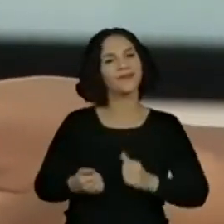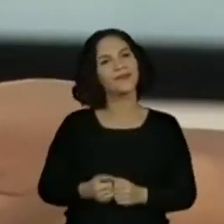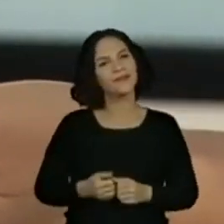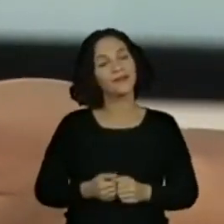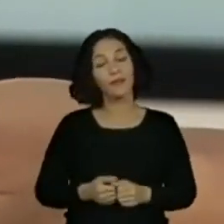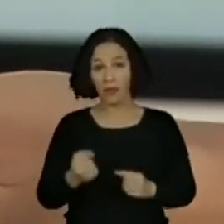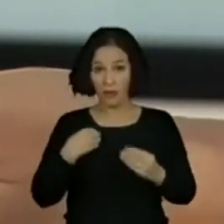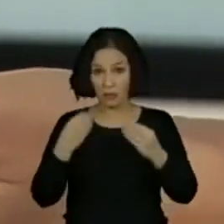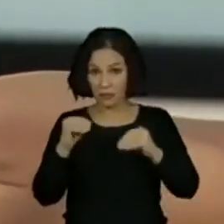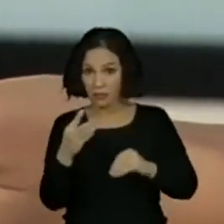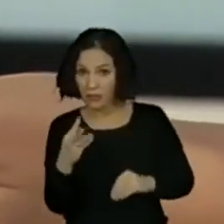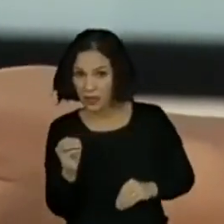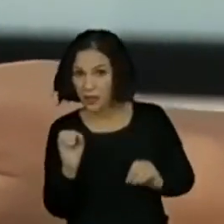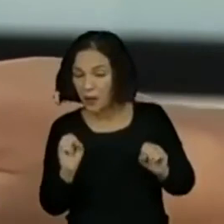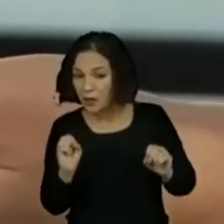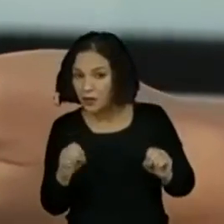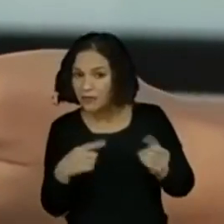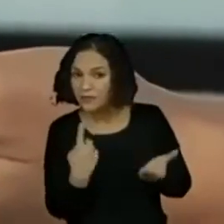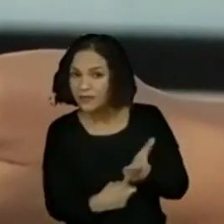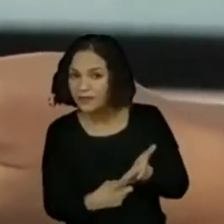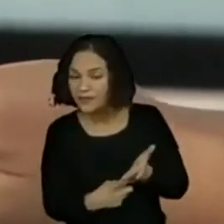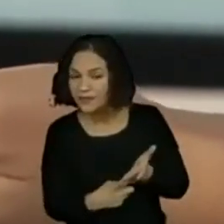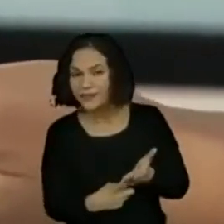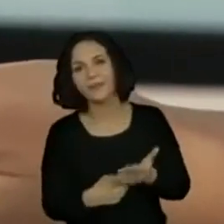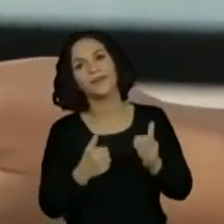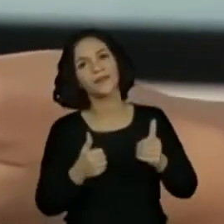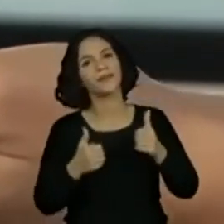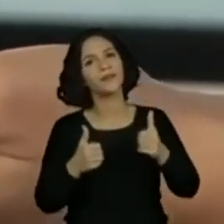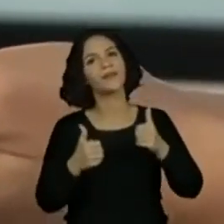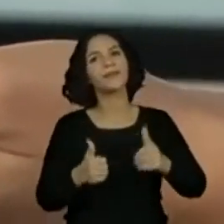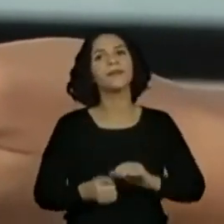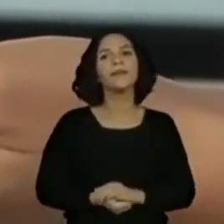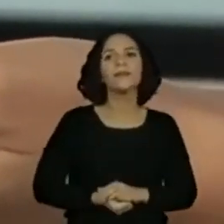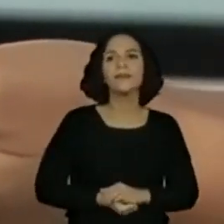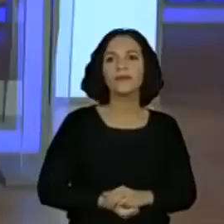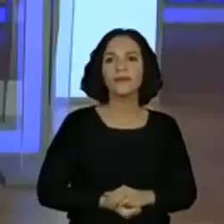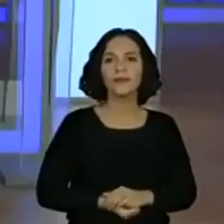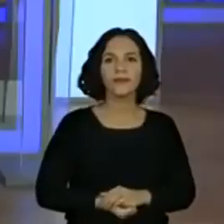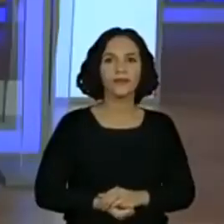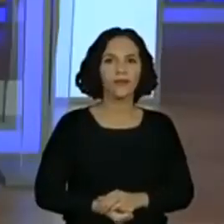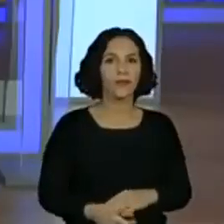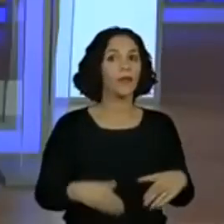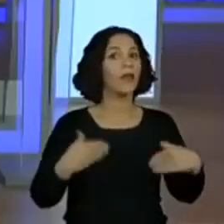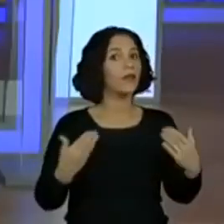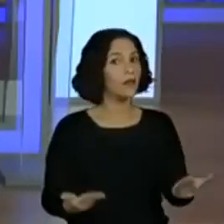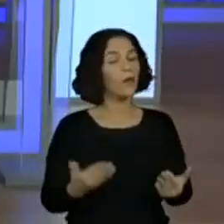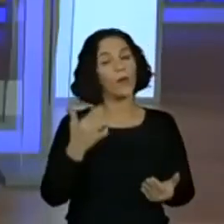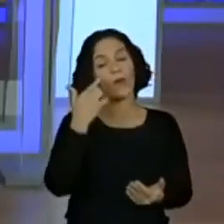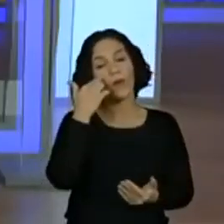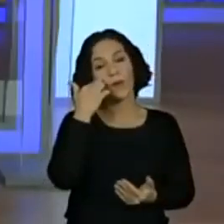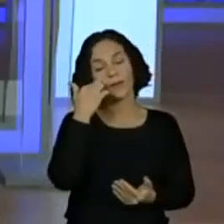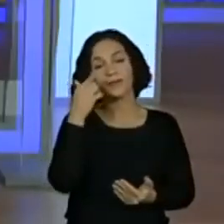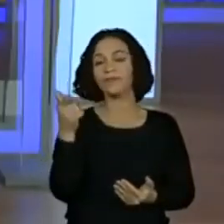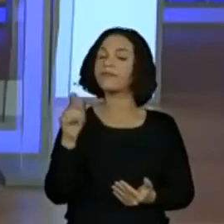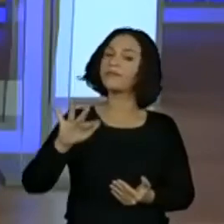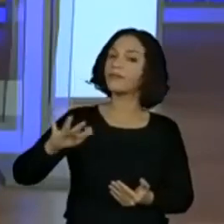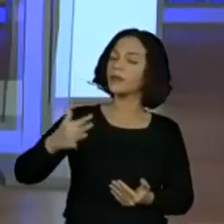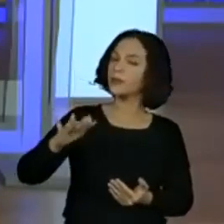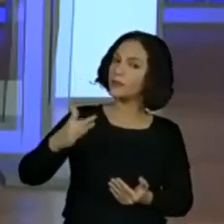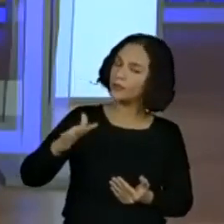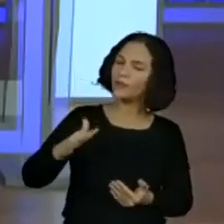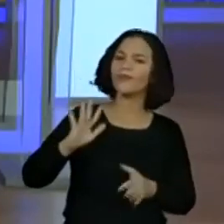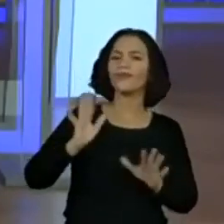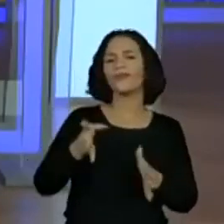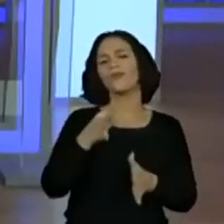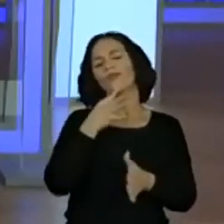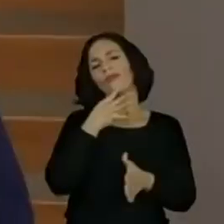colocar 30? Vamos marcar 30. 30? Então, 30. Olha lá. Nós estamos estimando, lembrando que a gente já